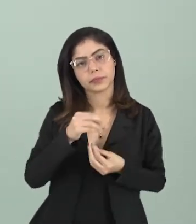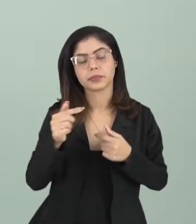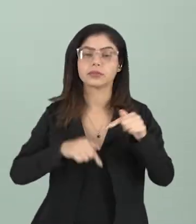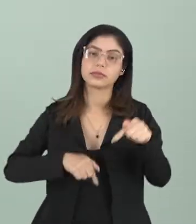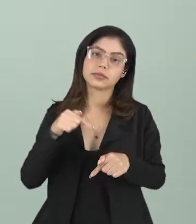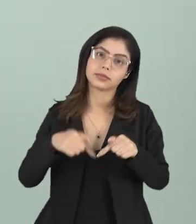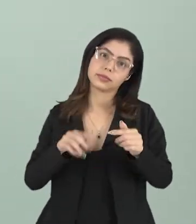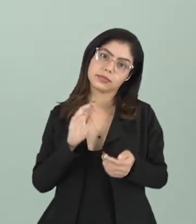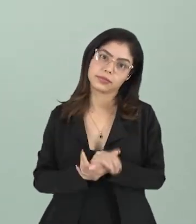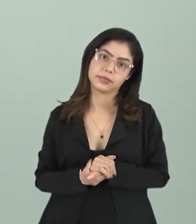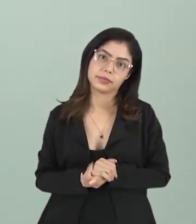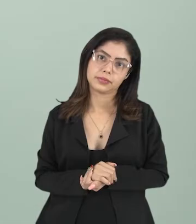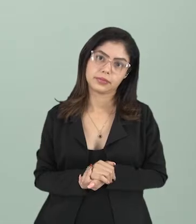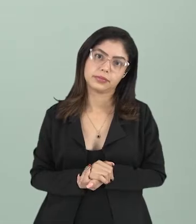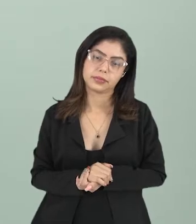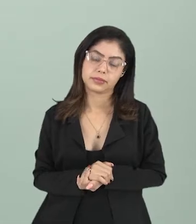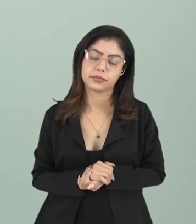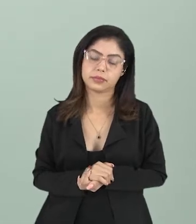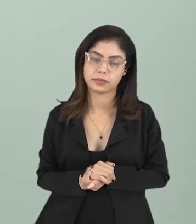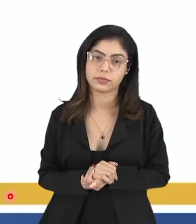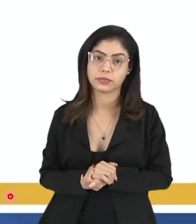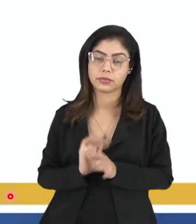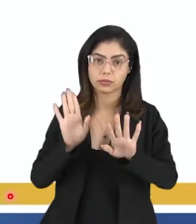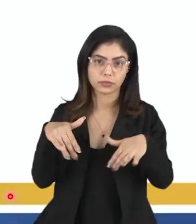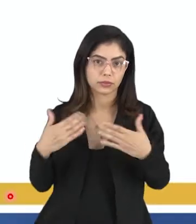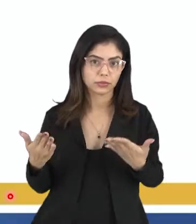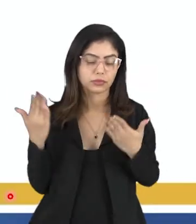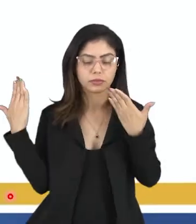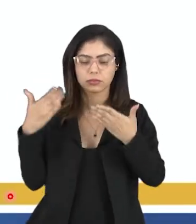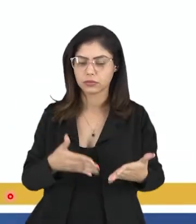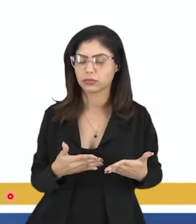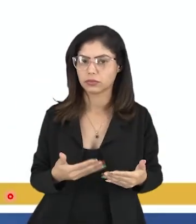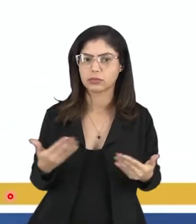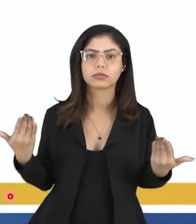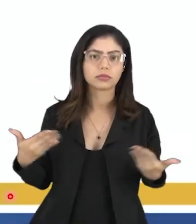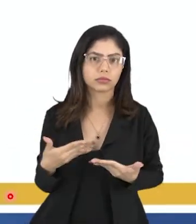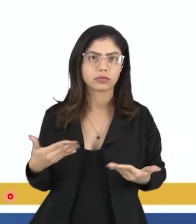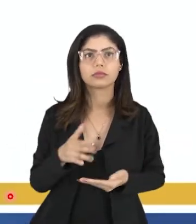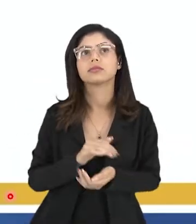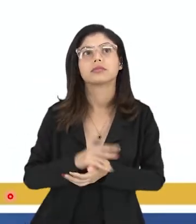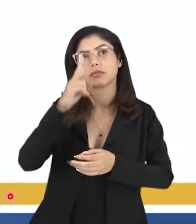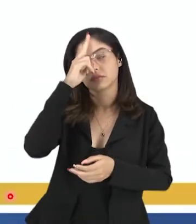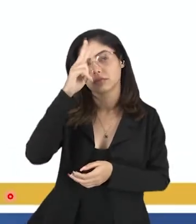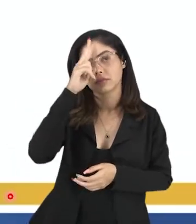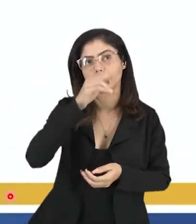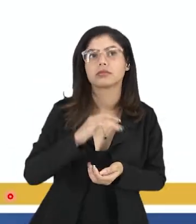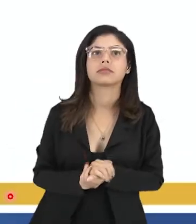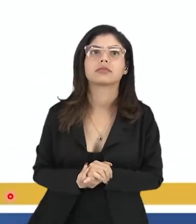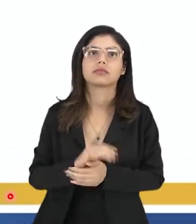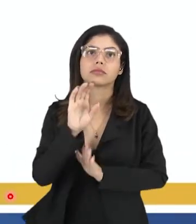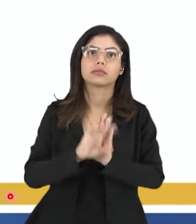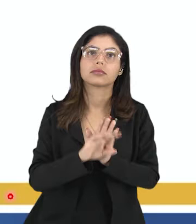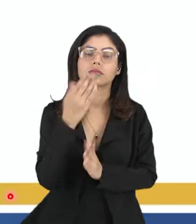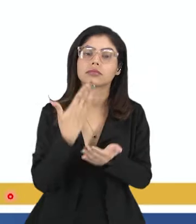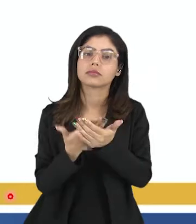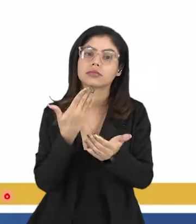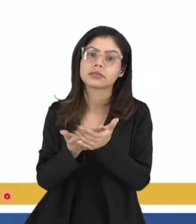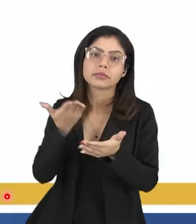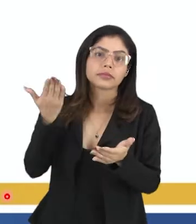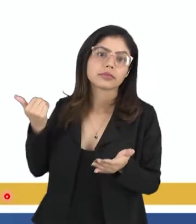principais reações inorgânicas, ok? Então, quais são os objetivos da aula de hoje? Relembrar os conteúdos da aula